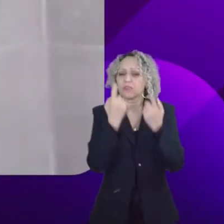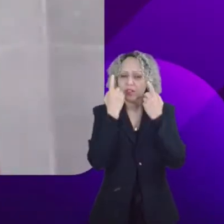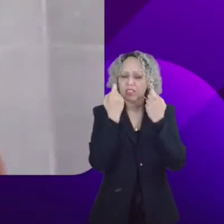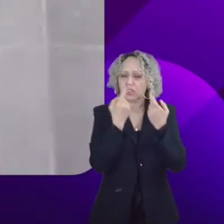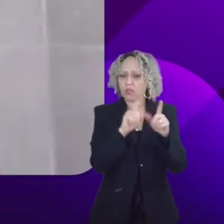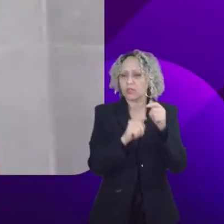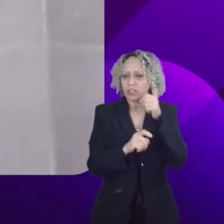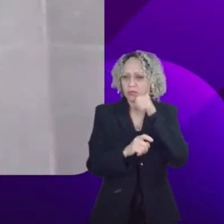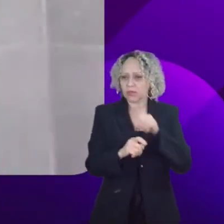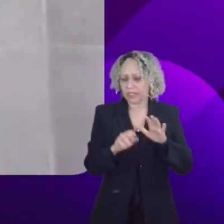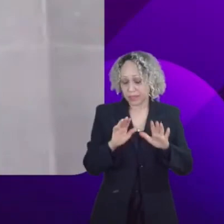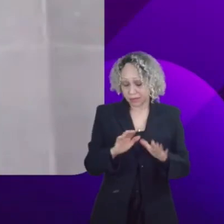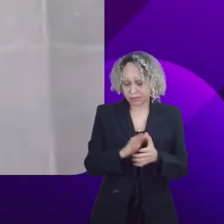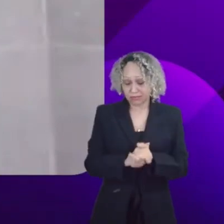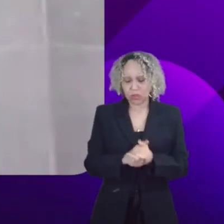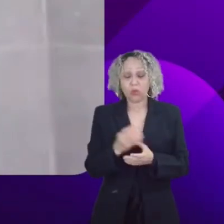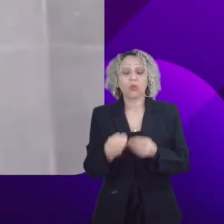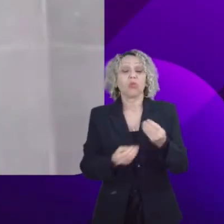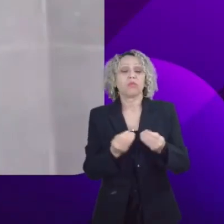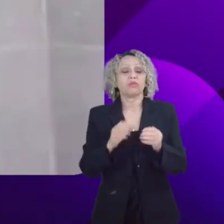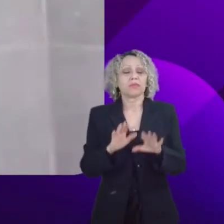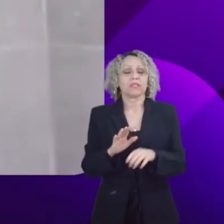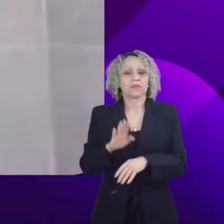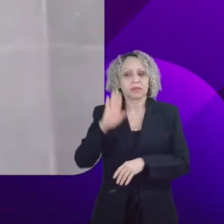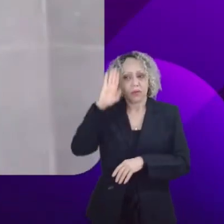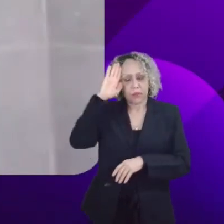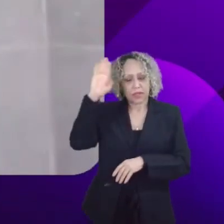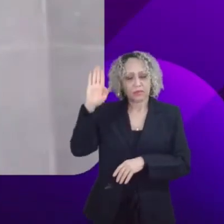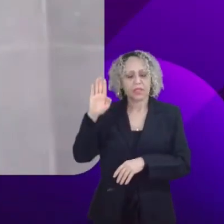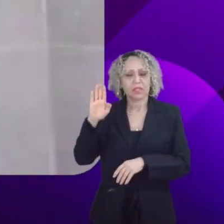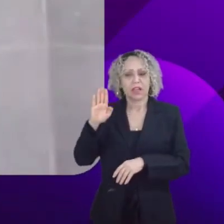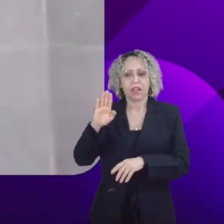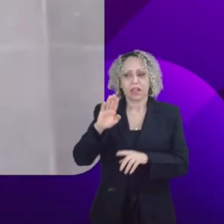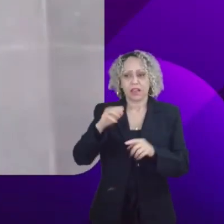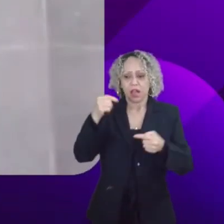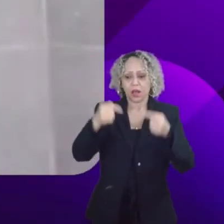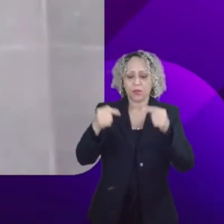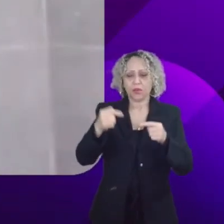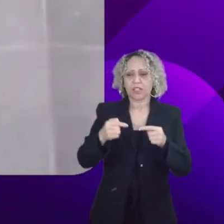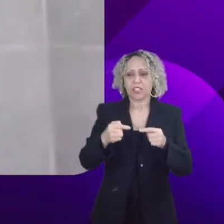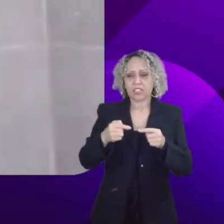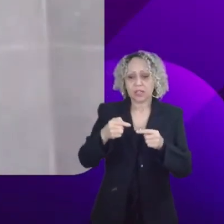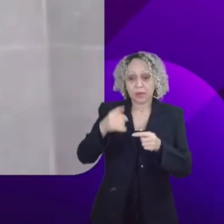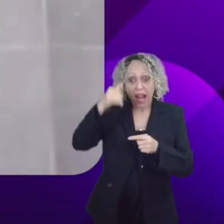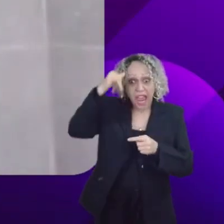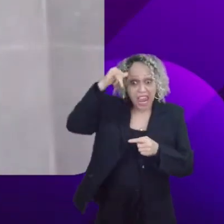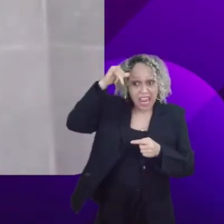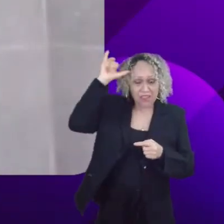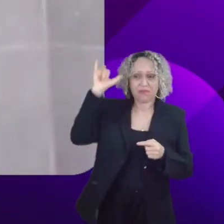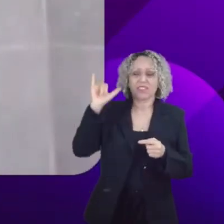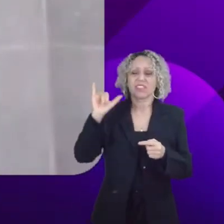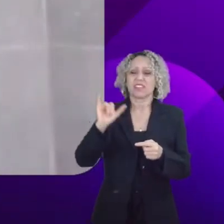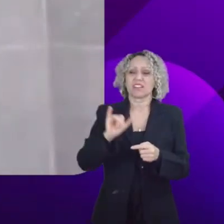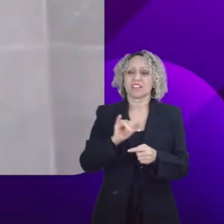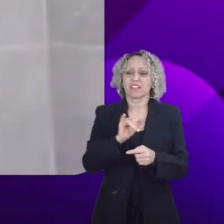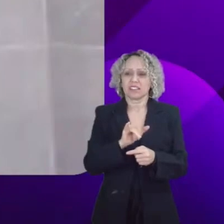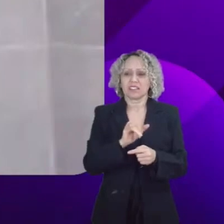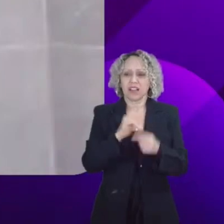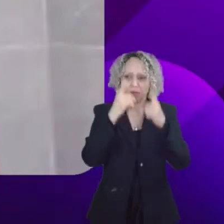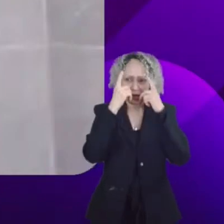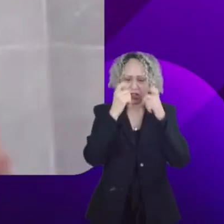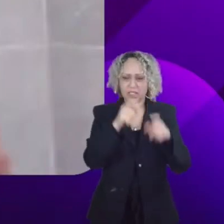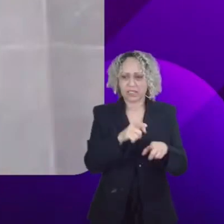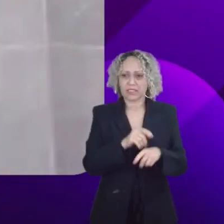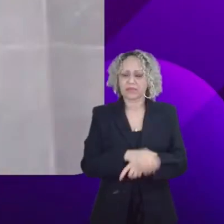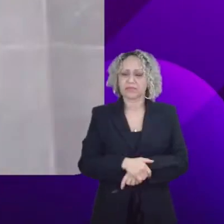pensar políticas de prevenção para que elas não venham a acontecer. E a gente sabe